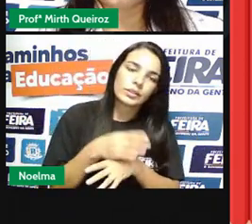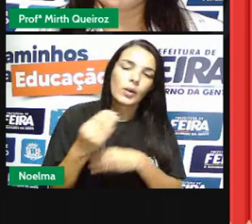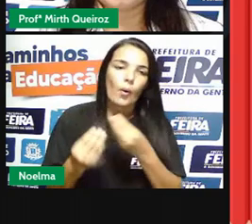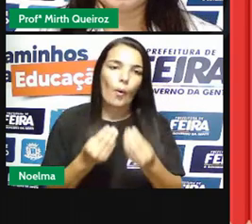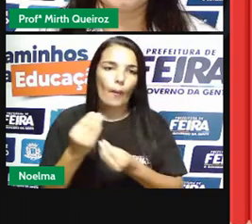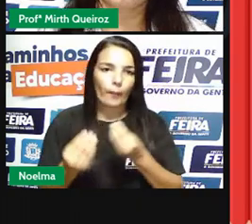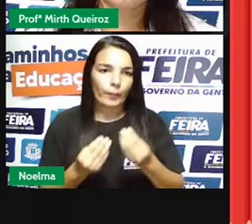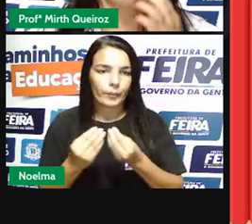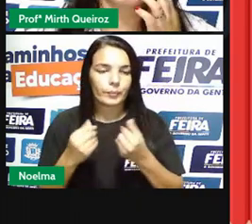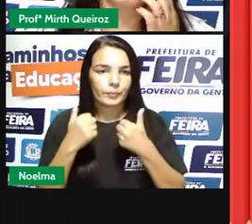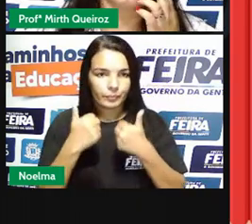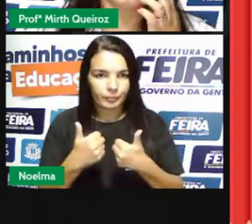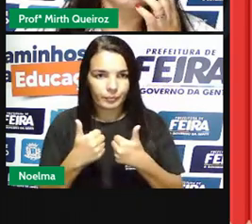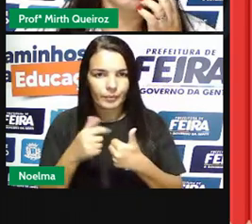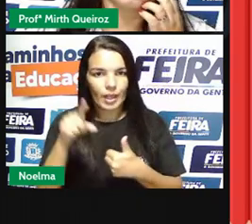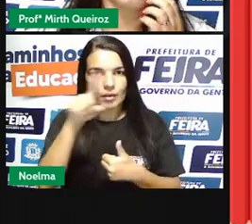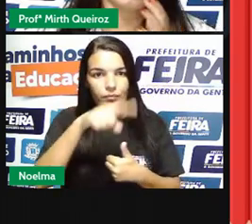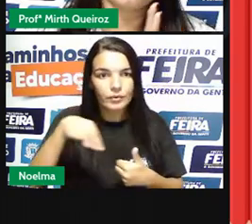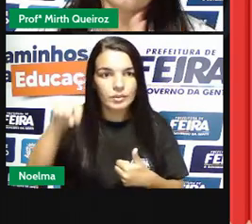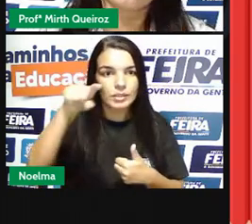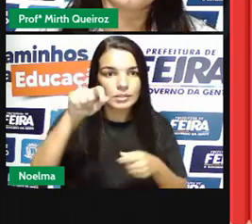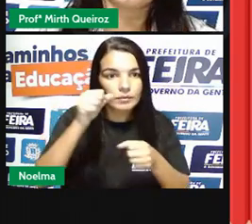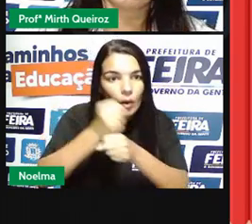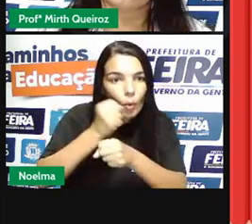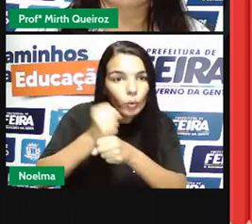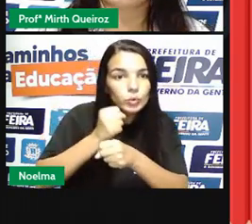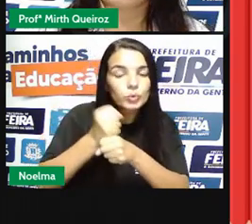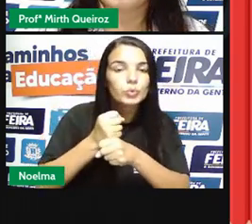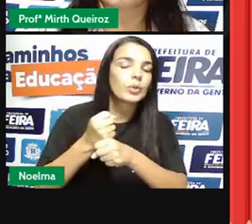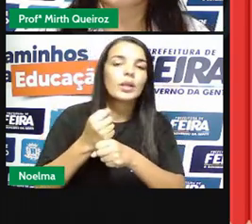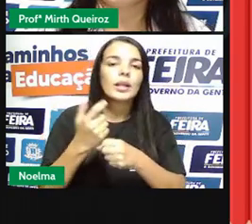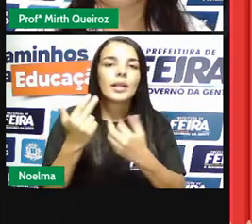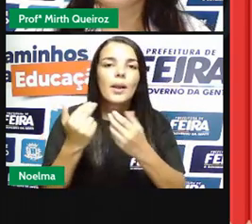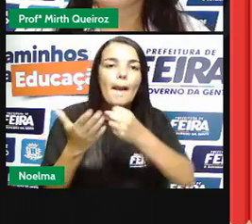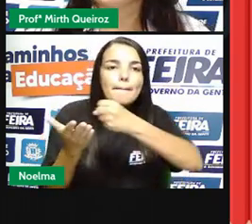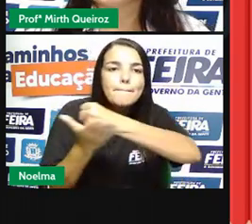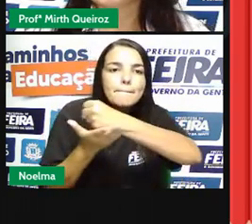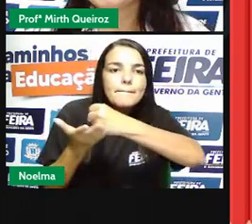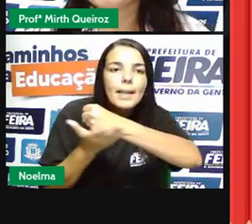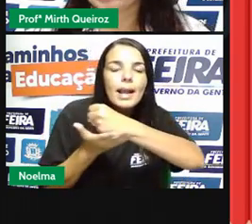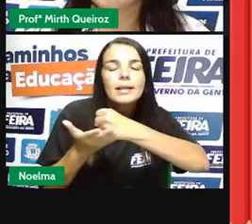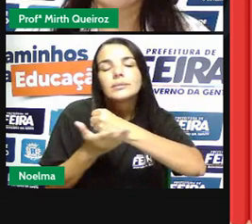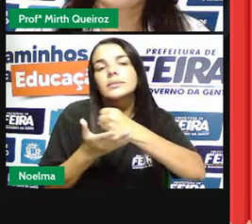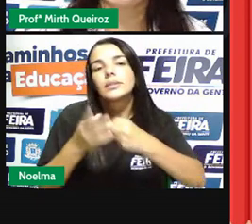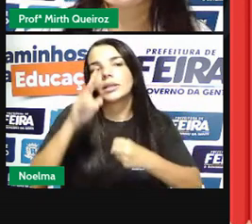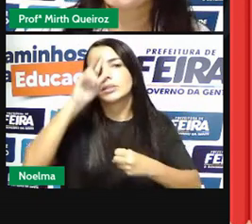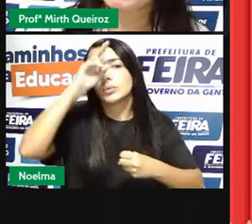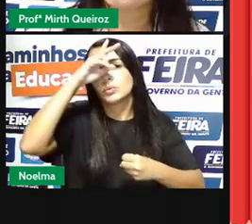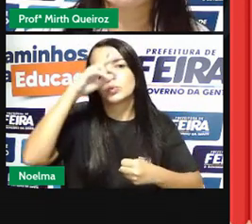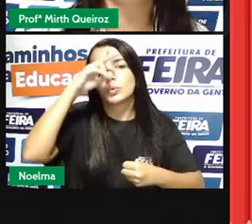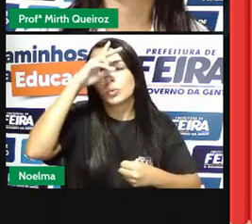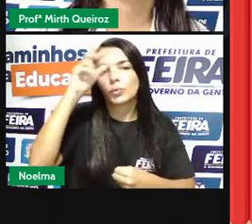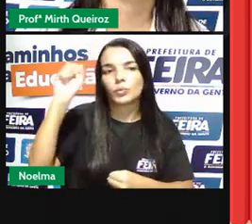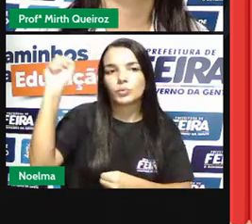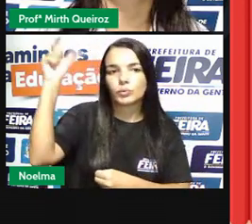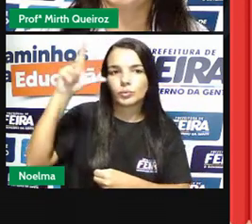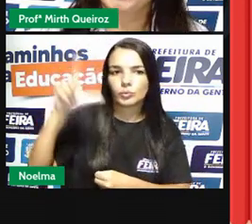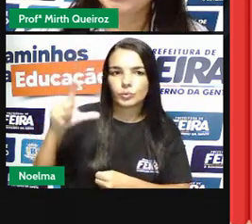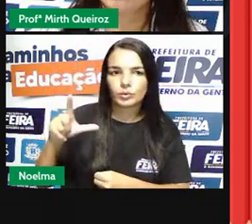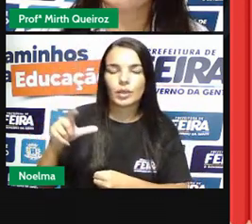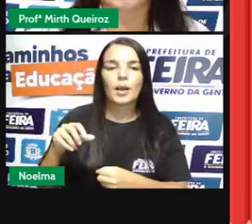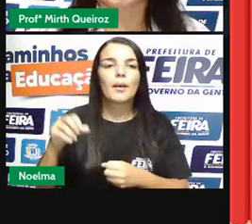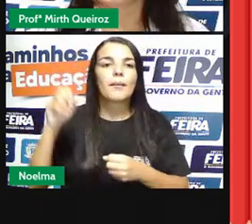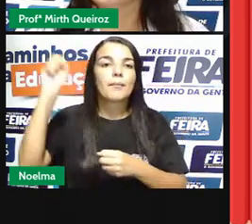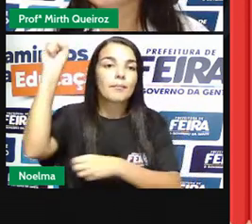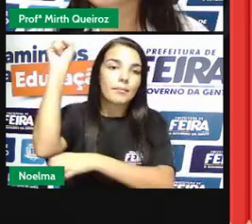dessa história certo vocês vão construir com base em um espada uma peça teatral pode ter narrador